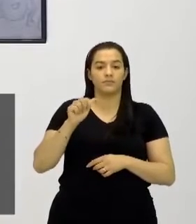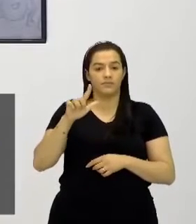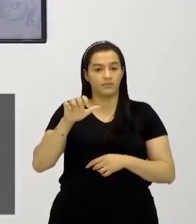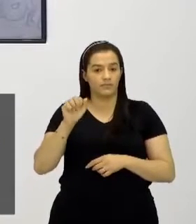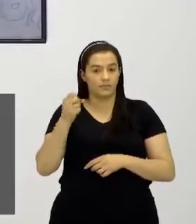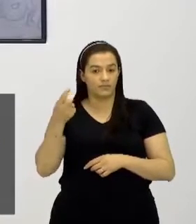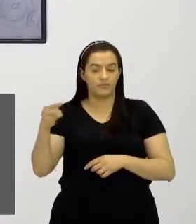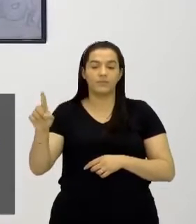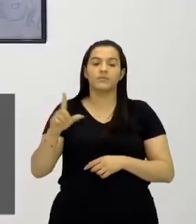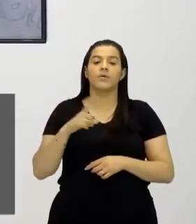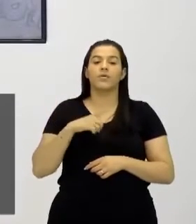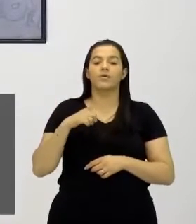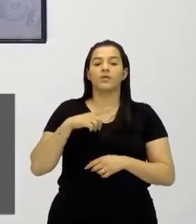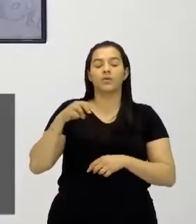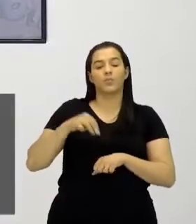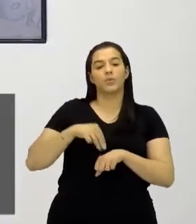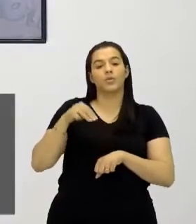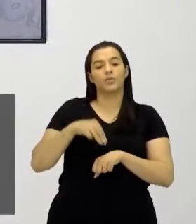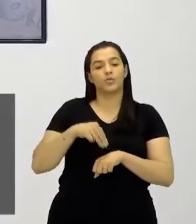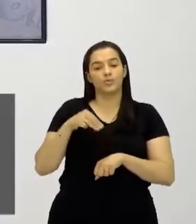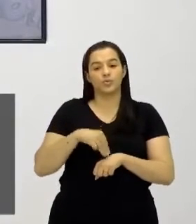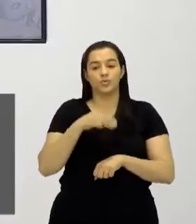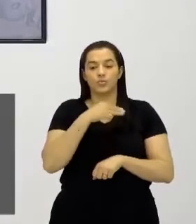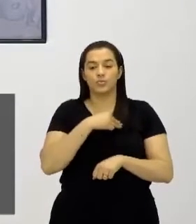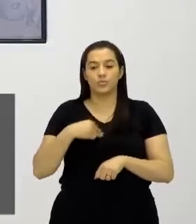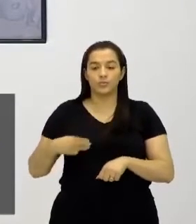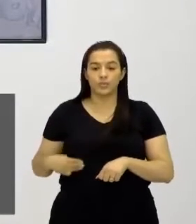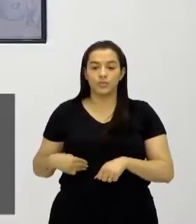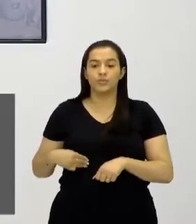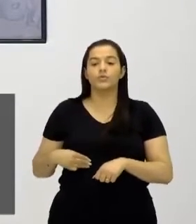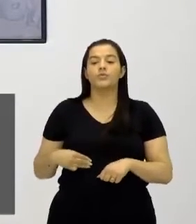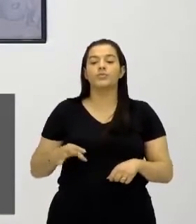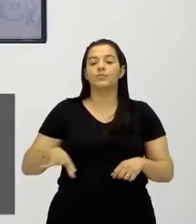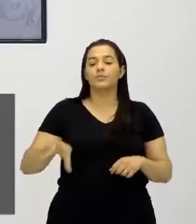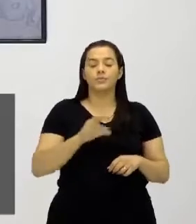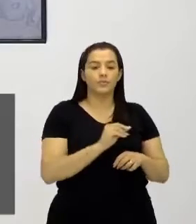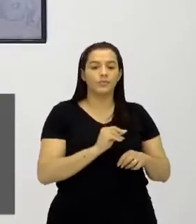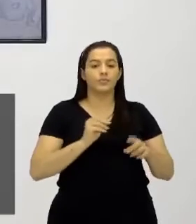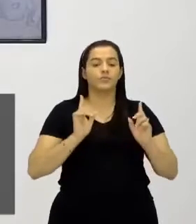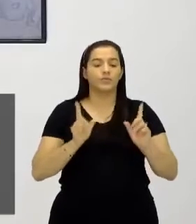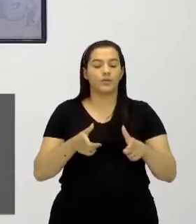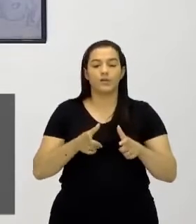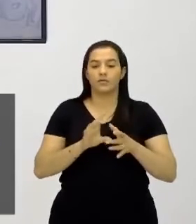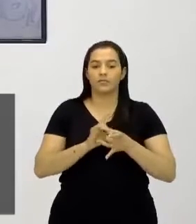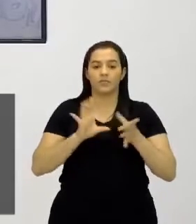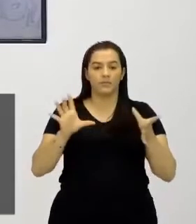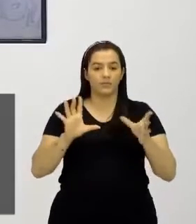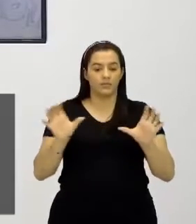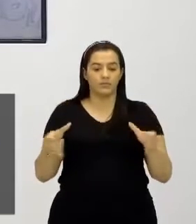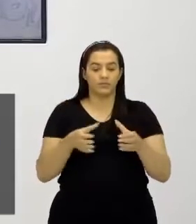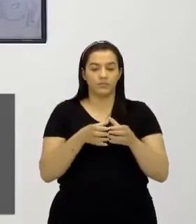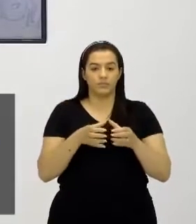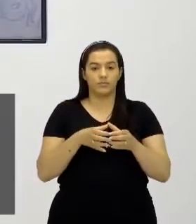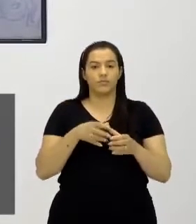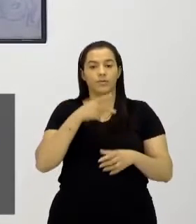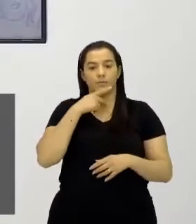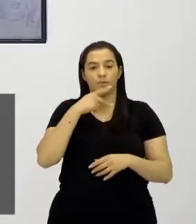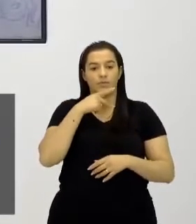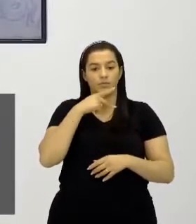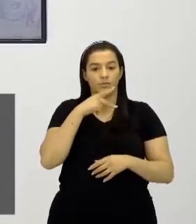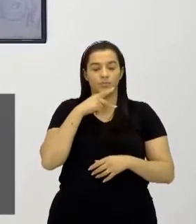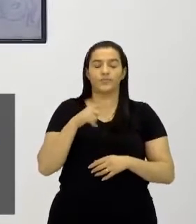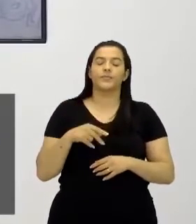ministro conservador, que é do Partido Conservador, e eles são do Partido Liberal. Então, essa pessoa que vem para